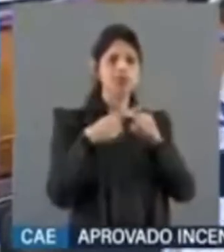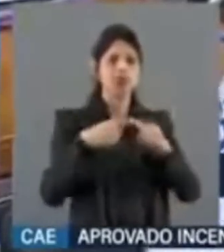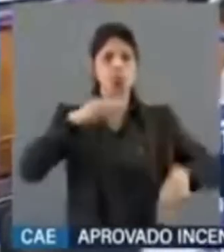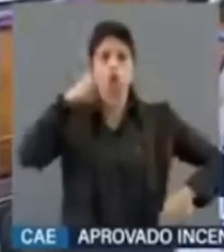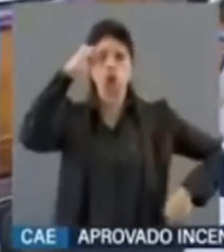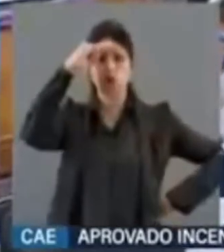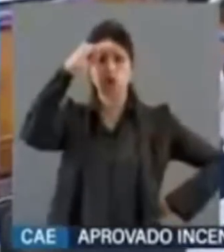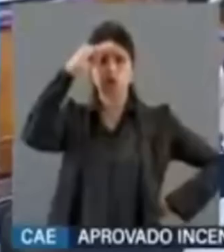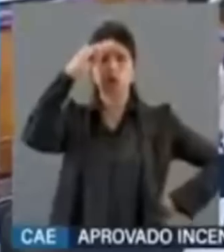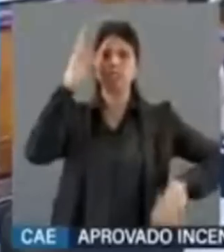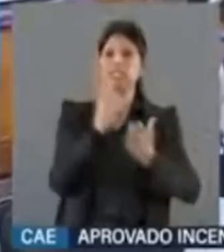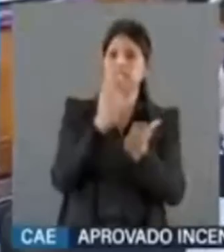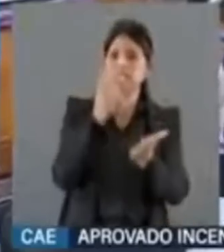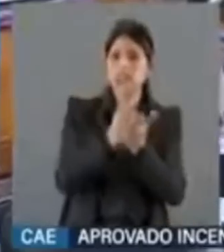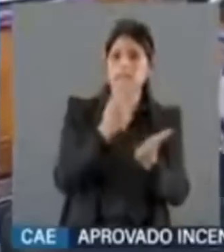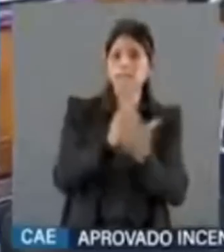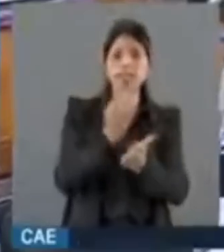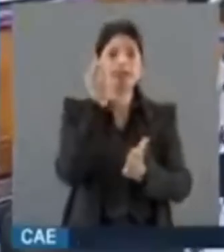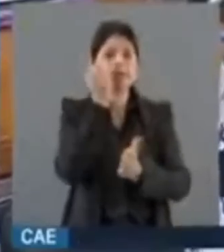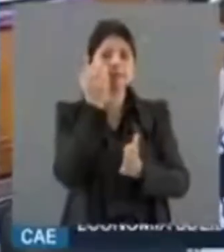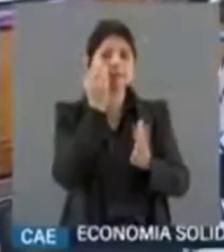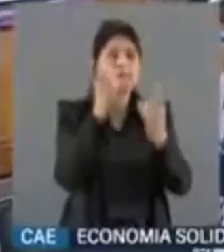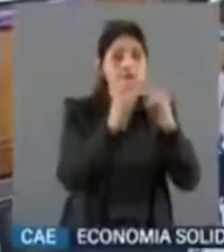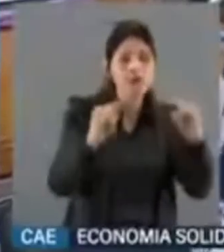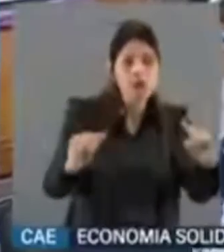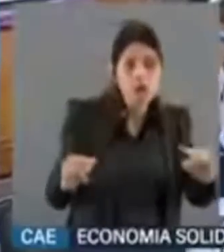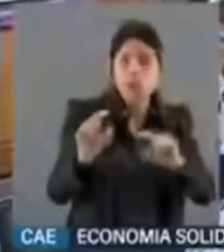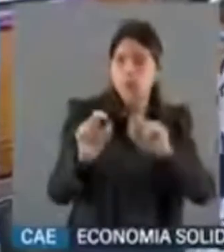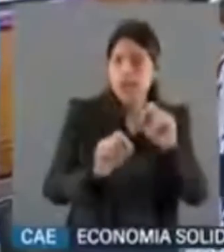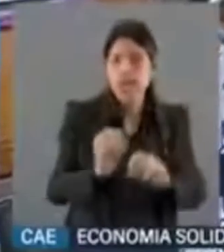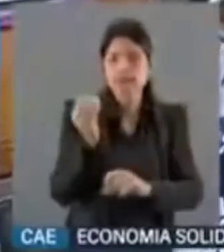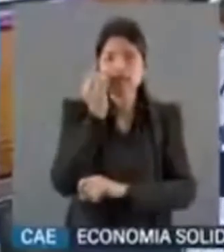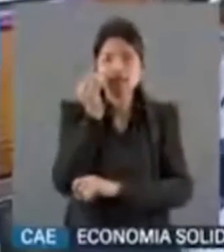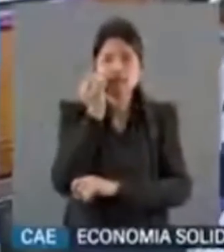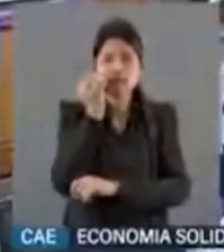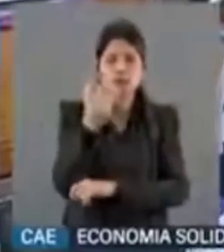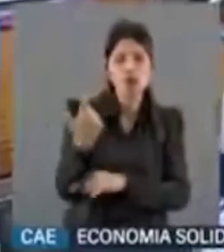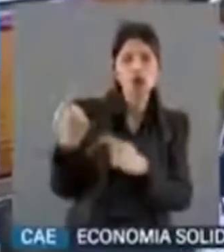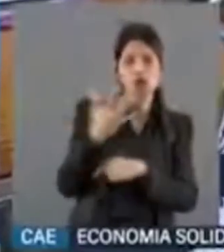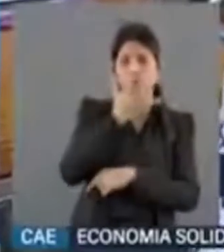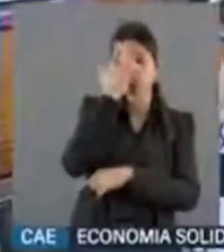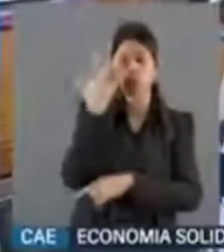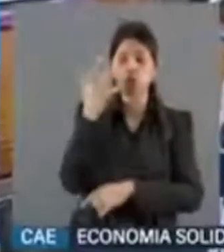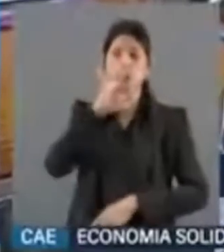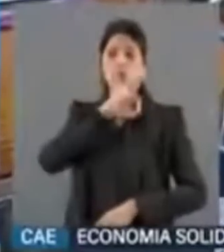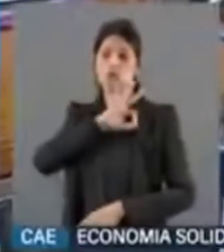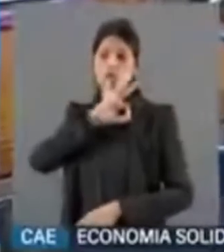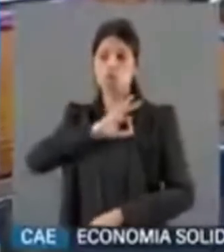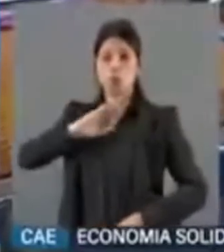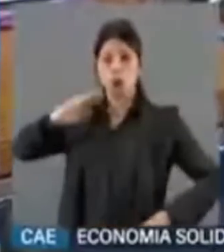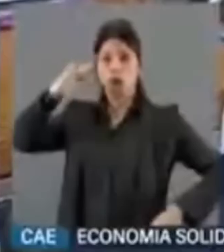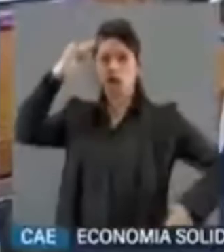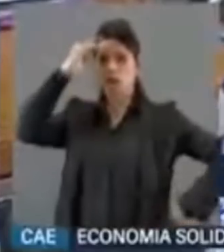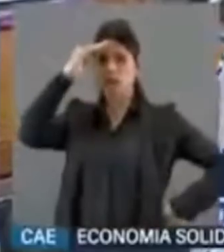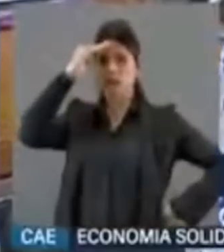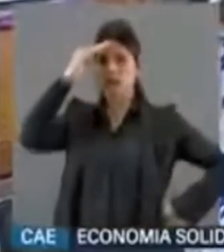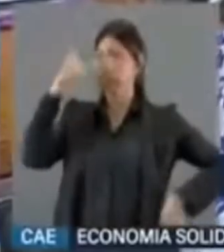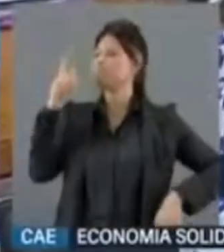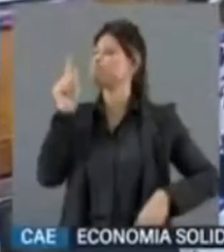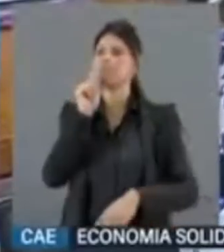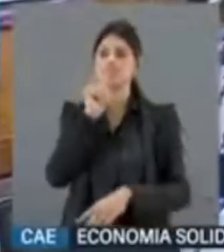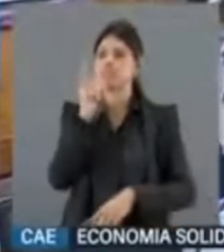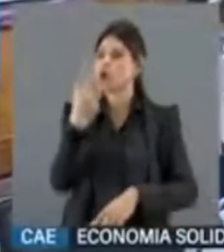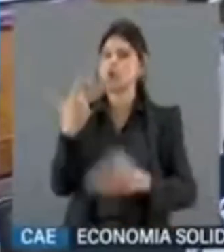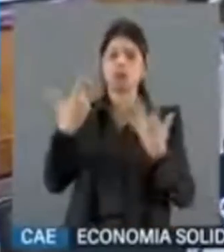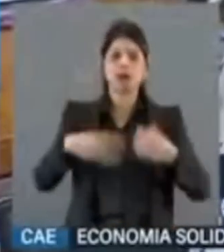tentavam desfazer o acampamento, quem estava lá do Exército não permitia. E não chegou nenhum relatório de inteligência sabendo que isso